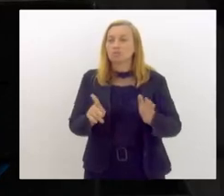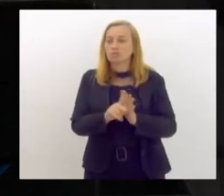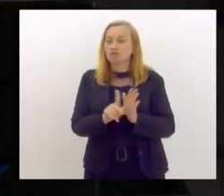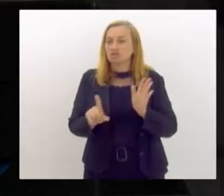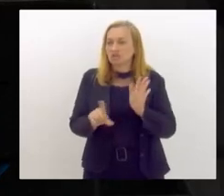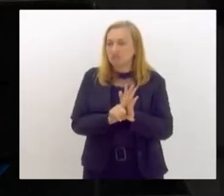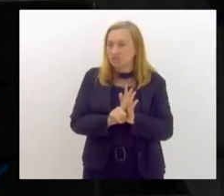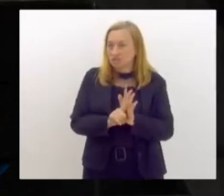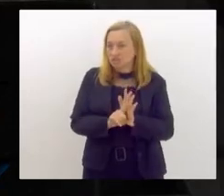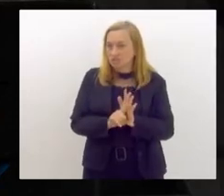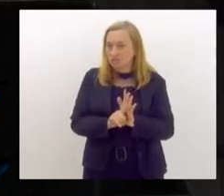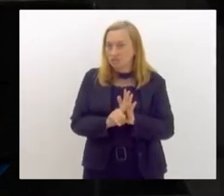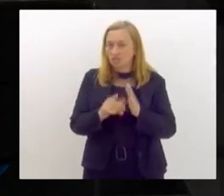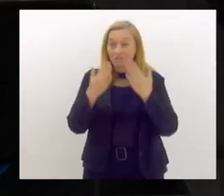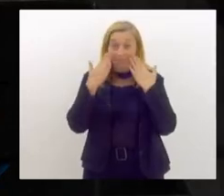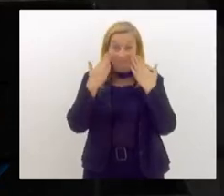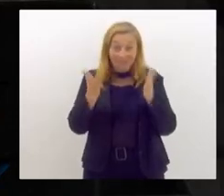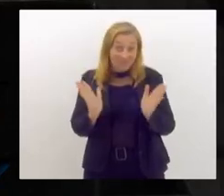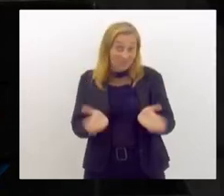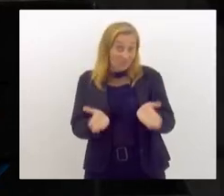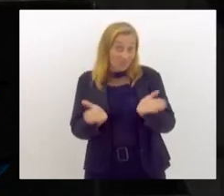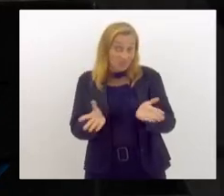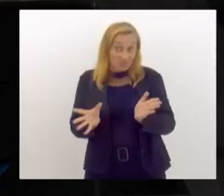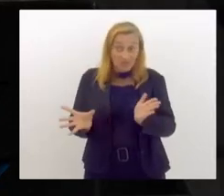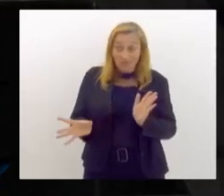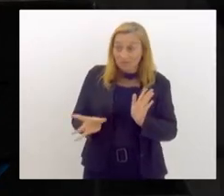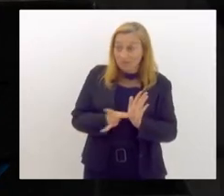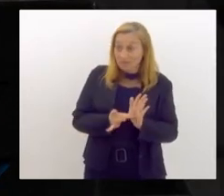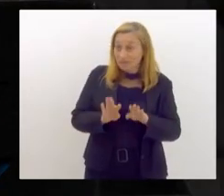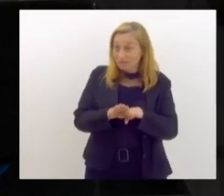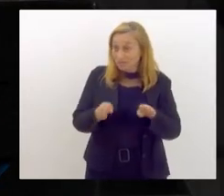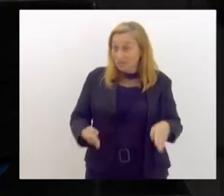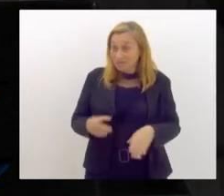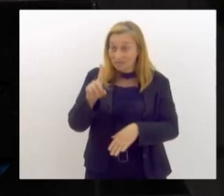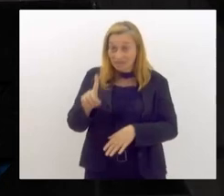lei hoje apresentado e protocolado à mesa dessa casa